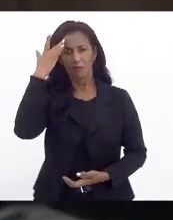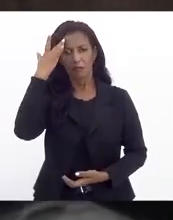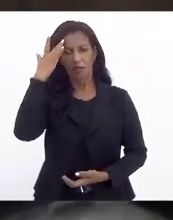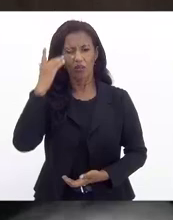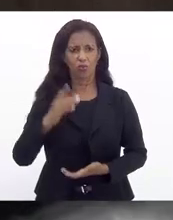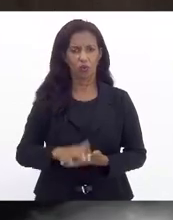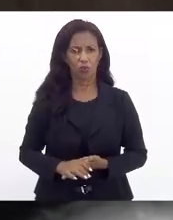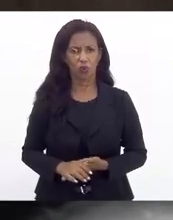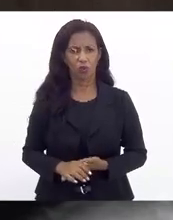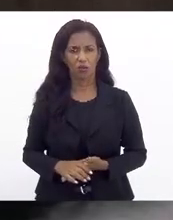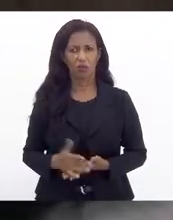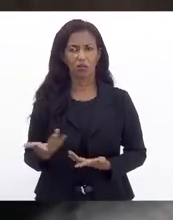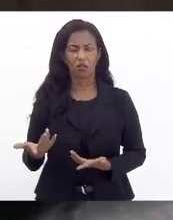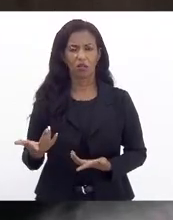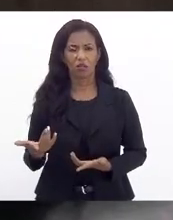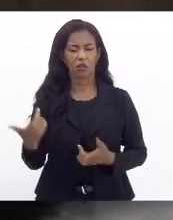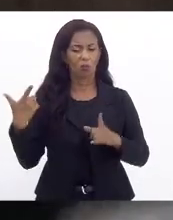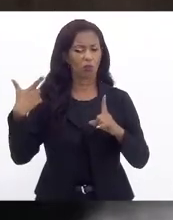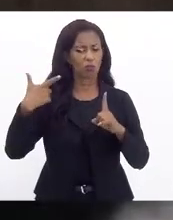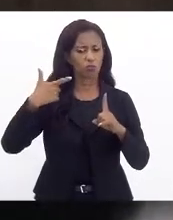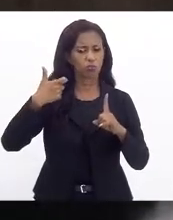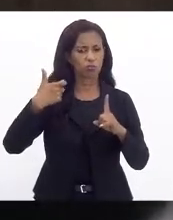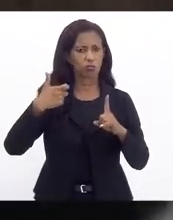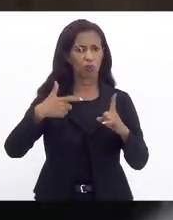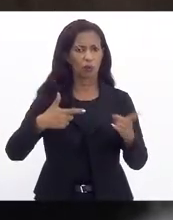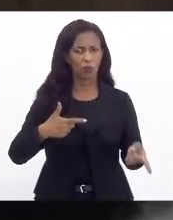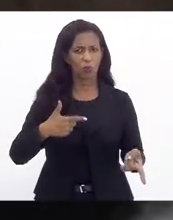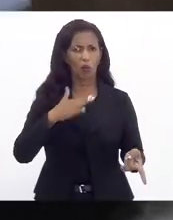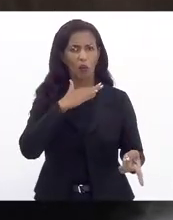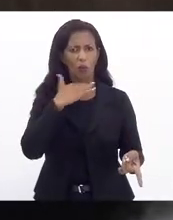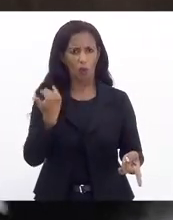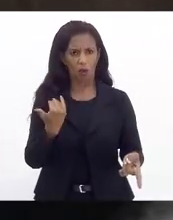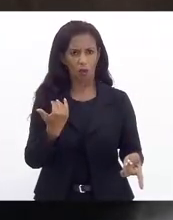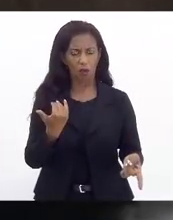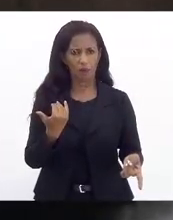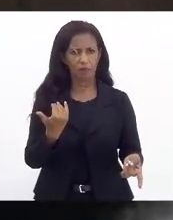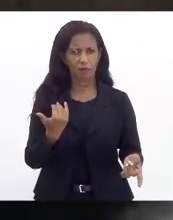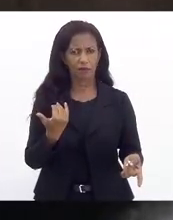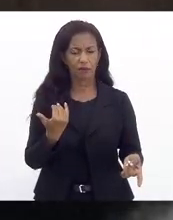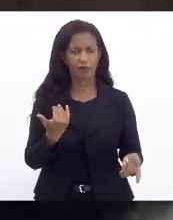alvejada ficar aí vir a morrer ou ficar